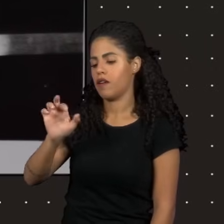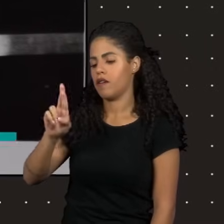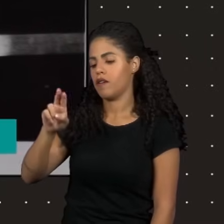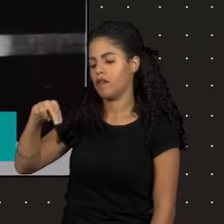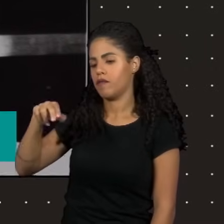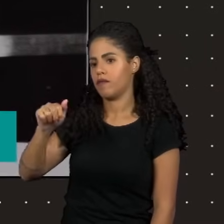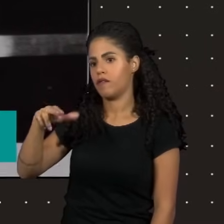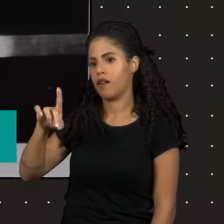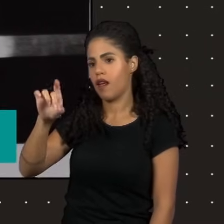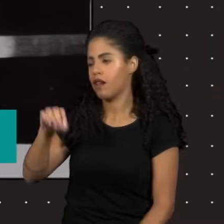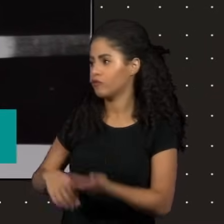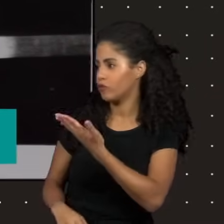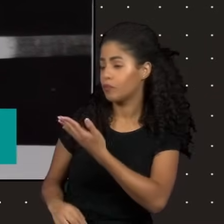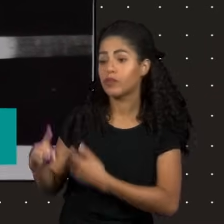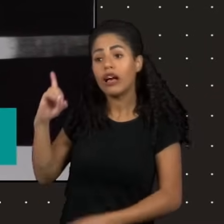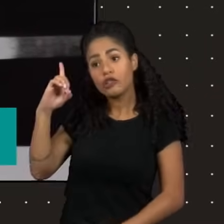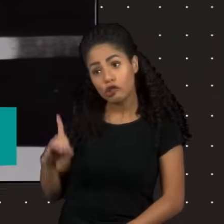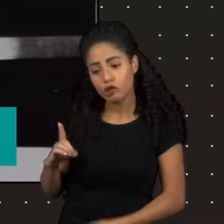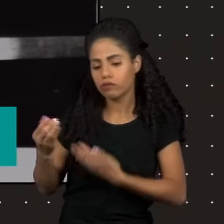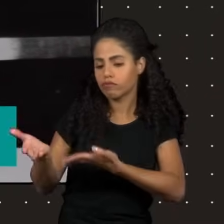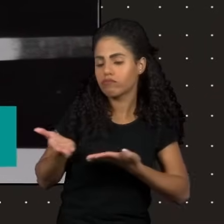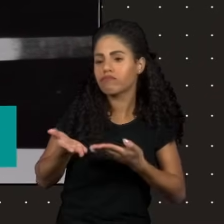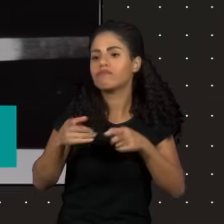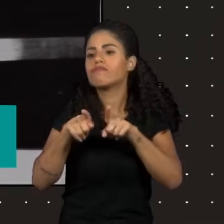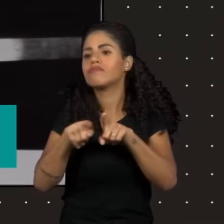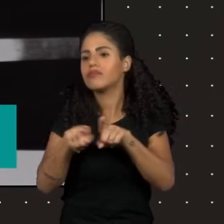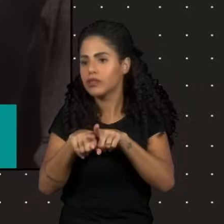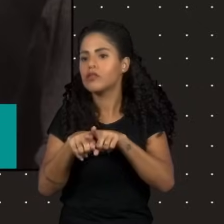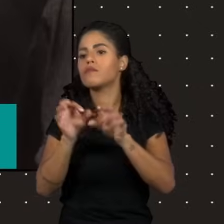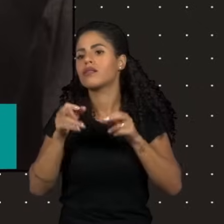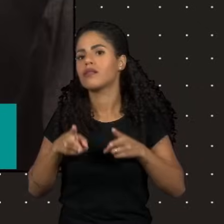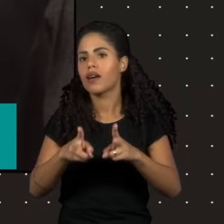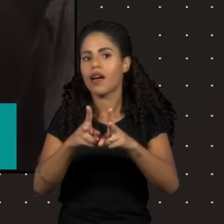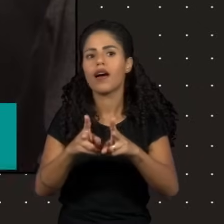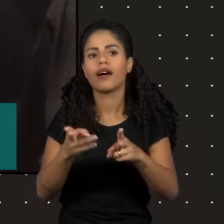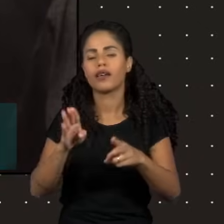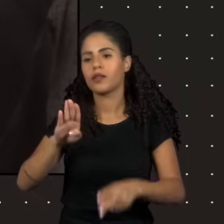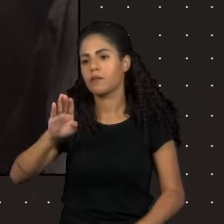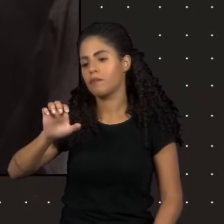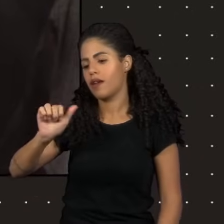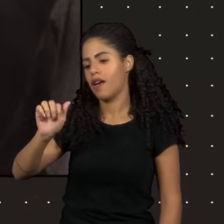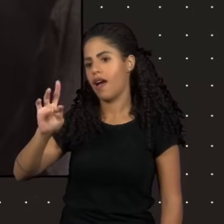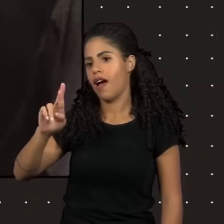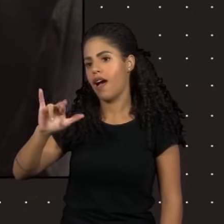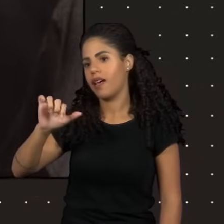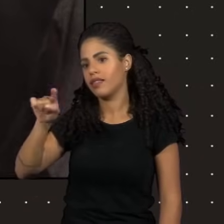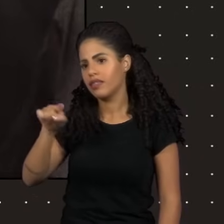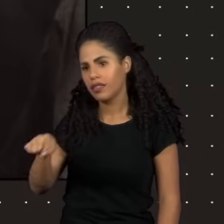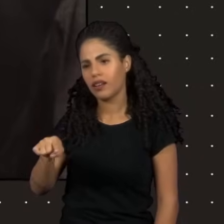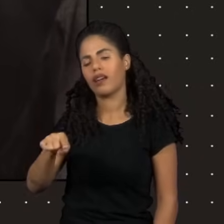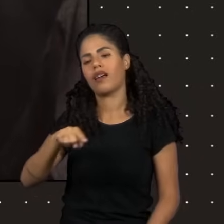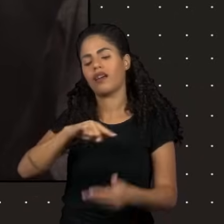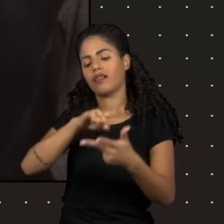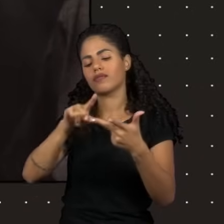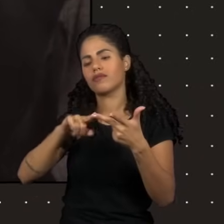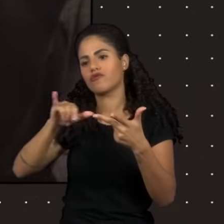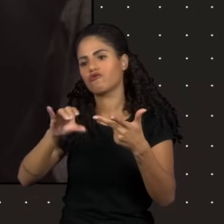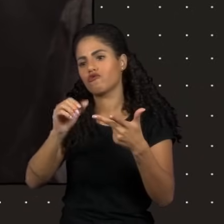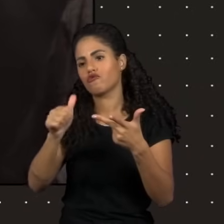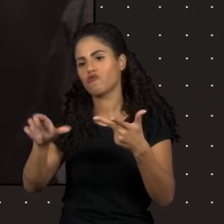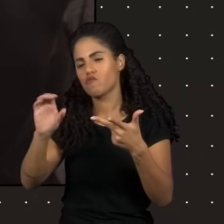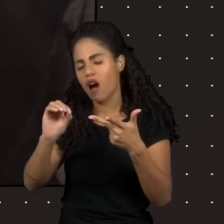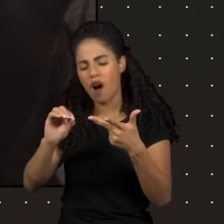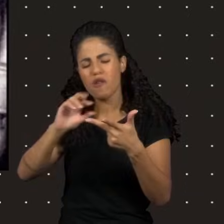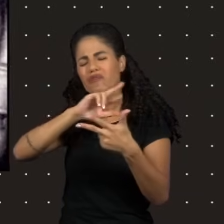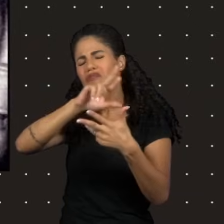que nos dirigiu e já me convidou para ingressar. Era Beatriz Segal, Jonas Mello, Sérgio Mamberti,